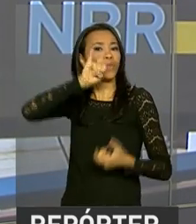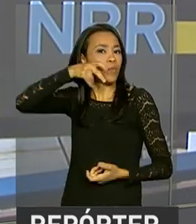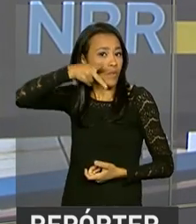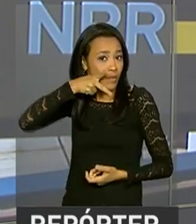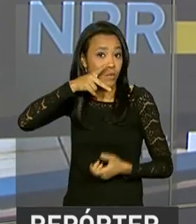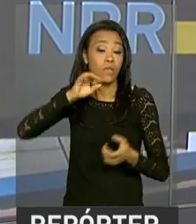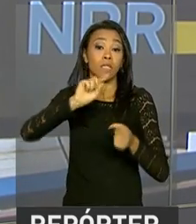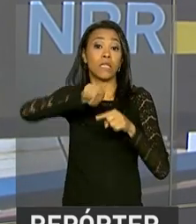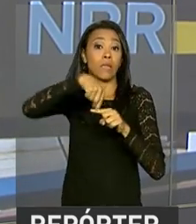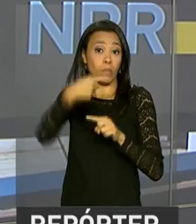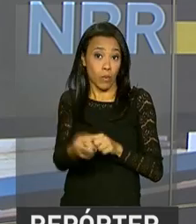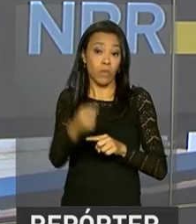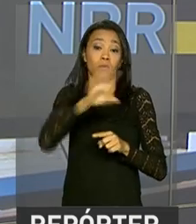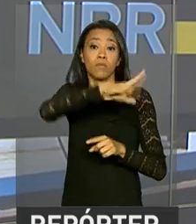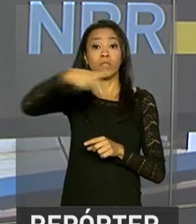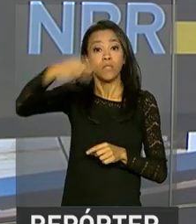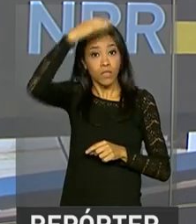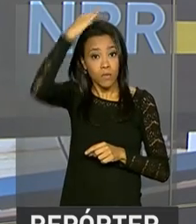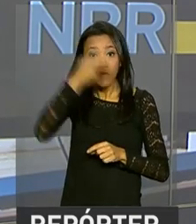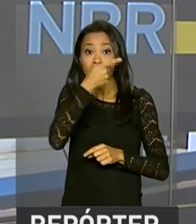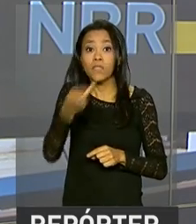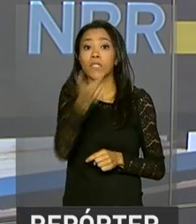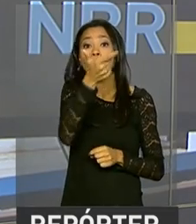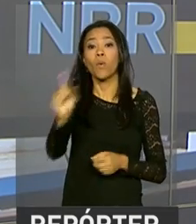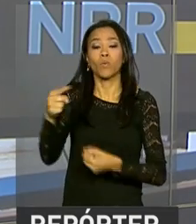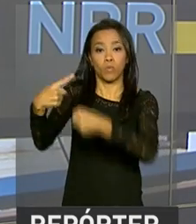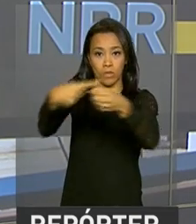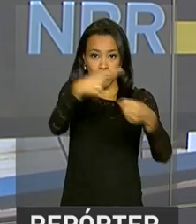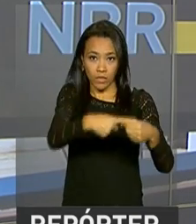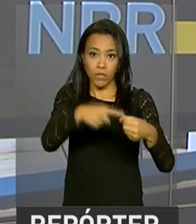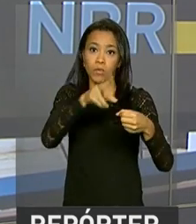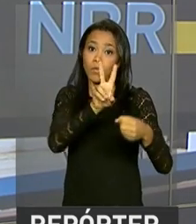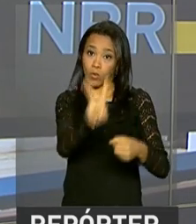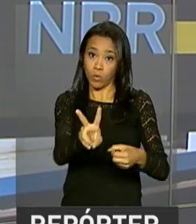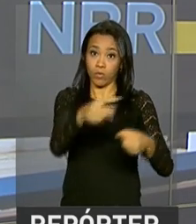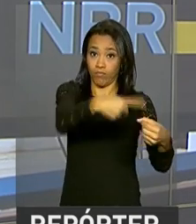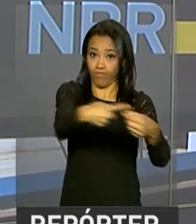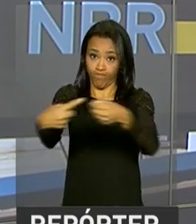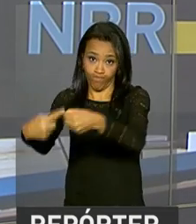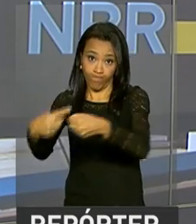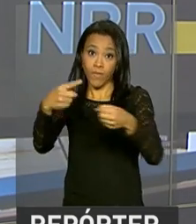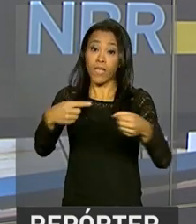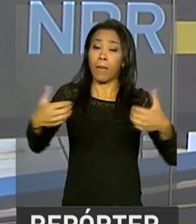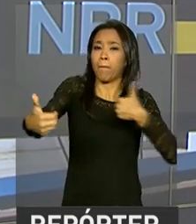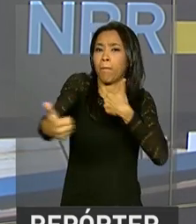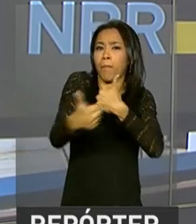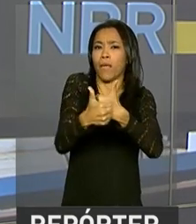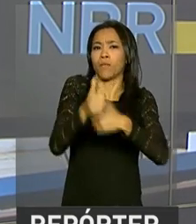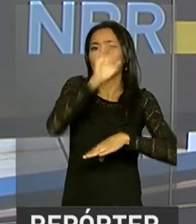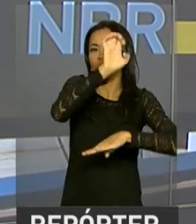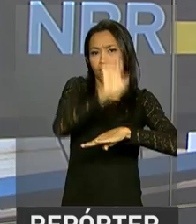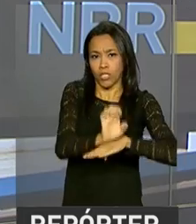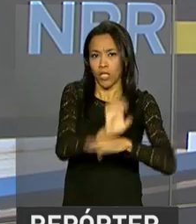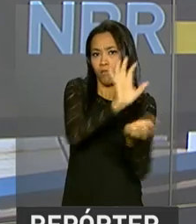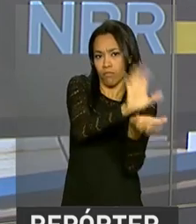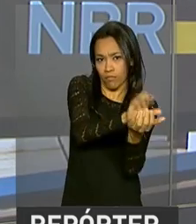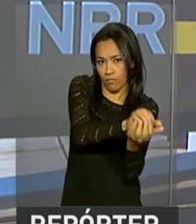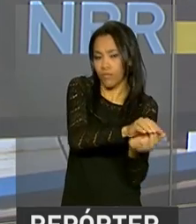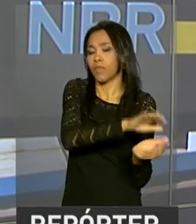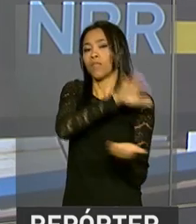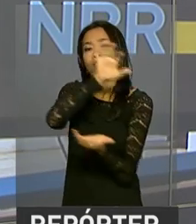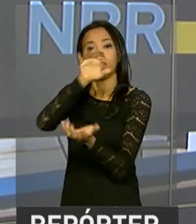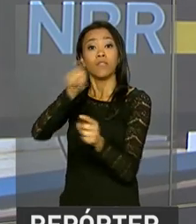seguida, o presidente Temer vai aos municípios de Sertânia e de Monteiro, na divisa entre Pernambuco e